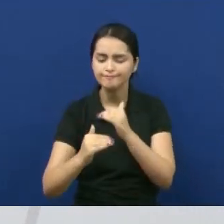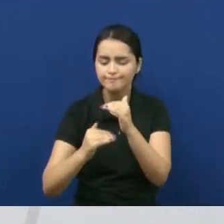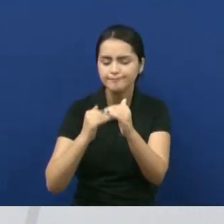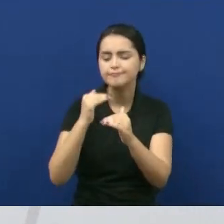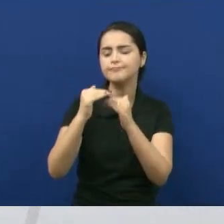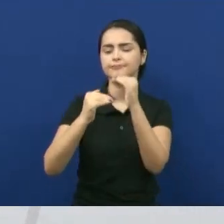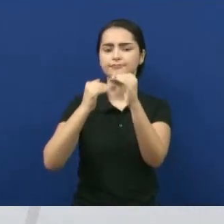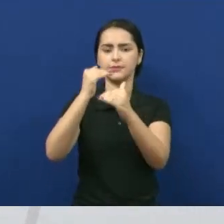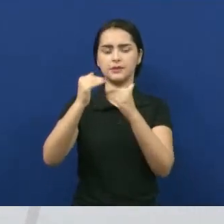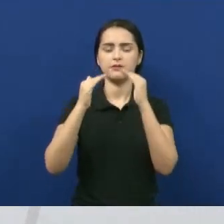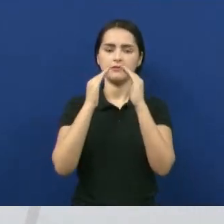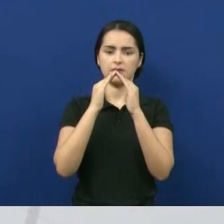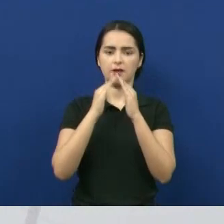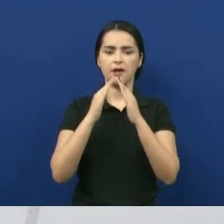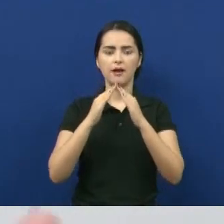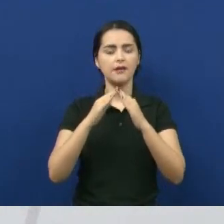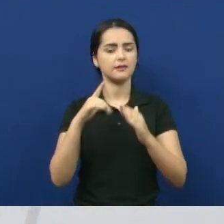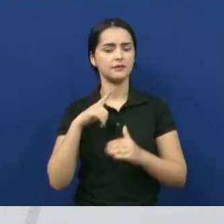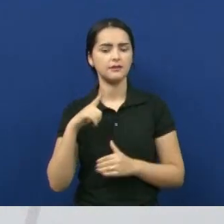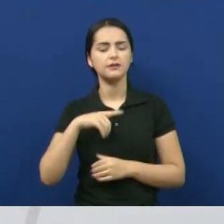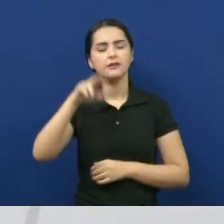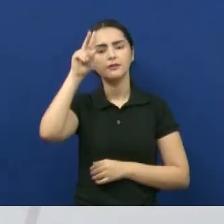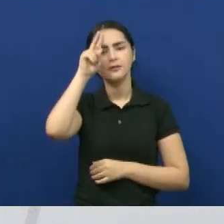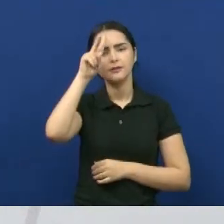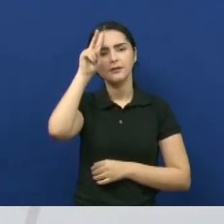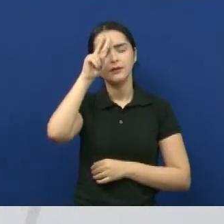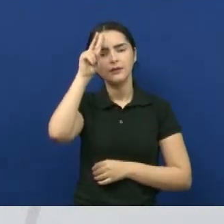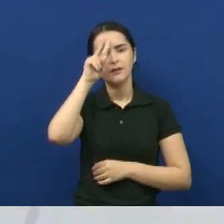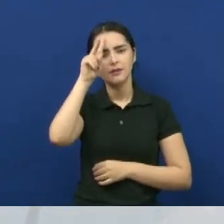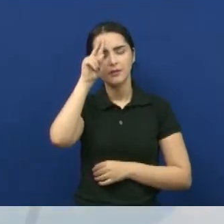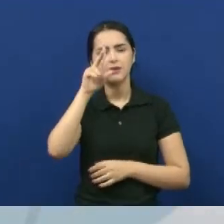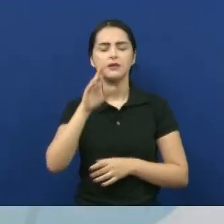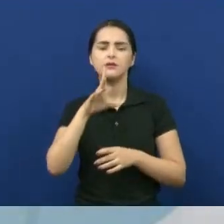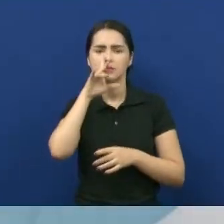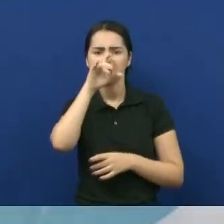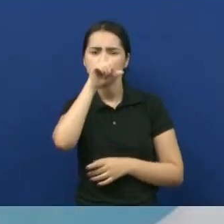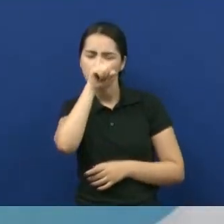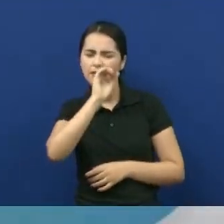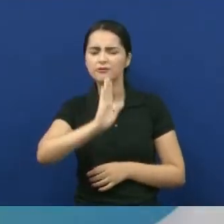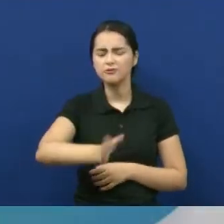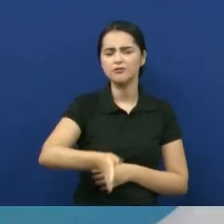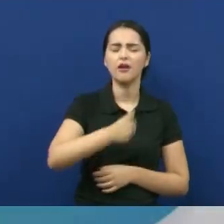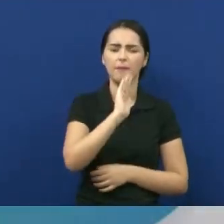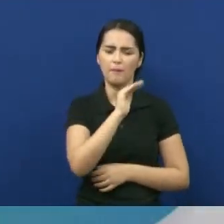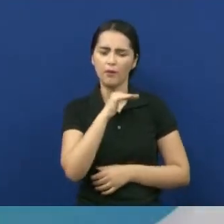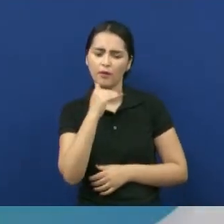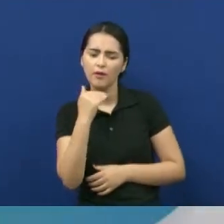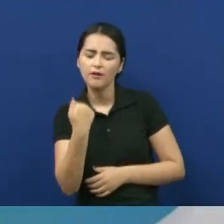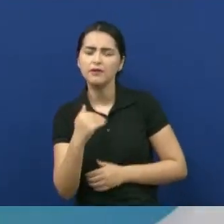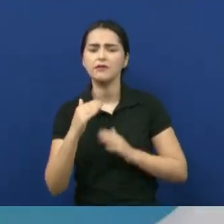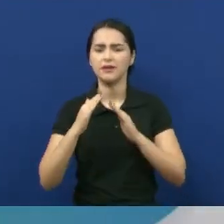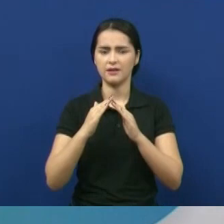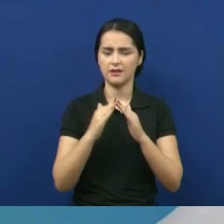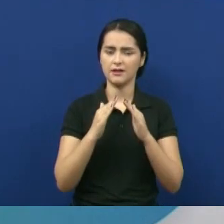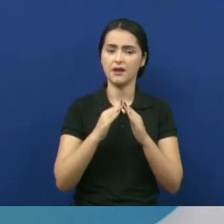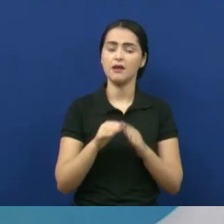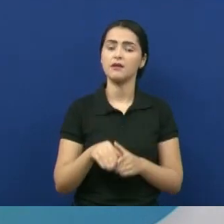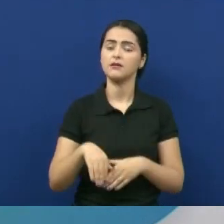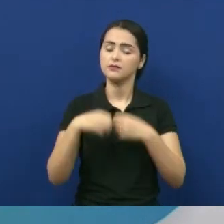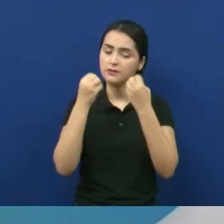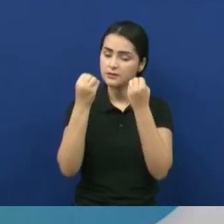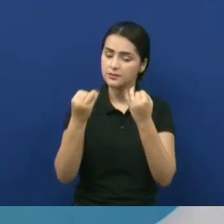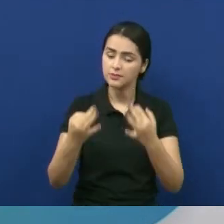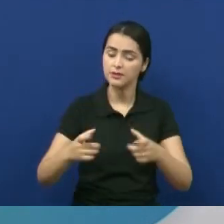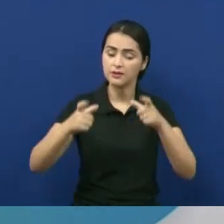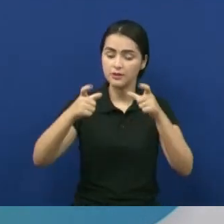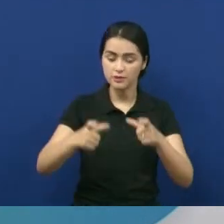casa, de repente tem a recordação dos seus pais que já morreram naquele espaço. Então, quando eu falo de lugar, eu estou